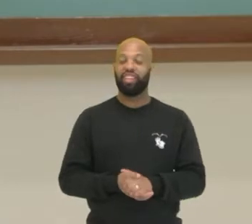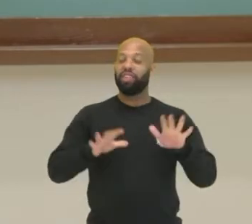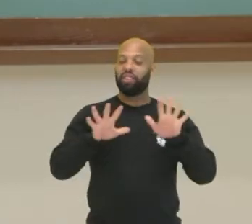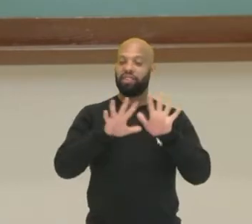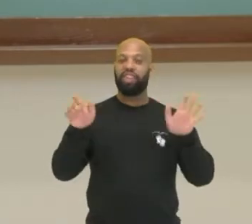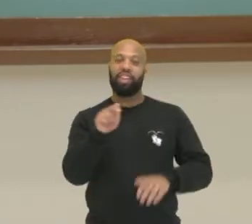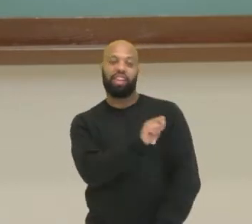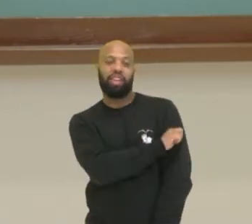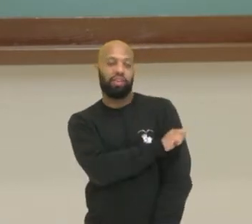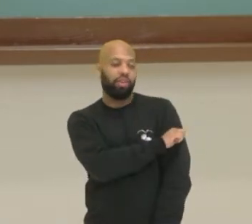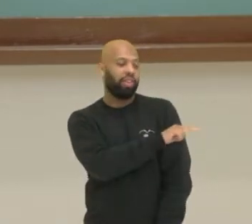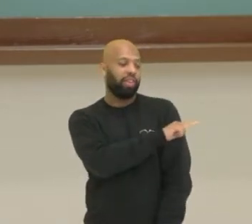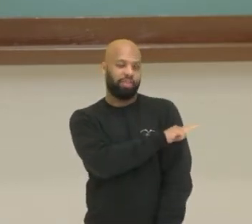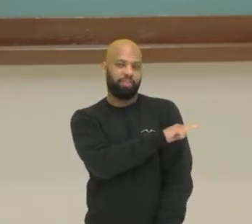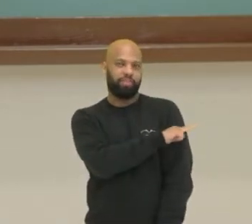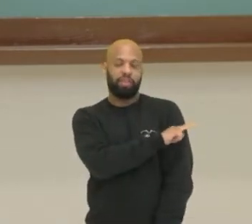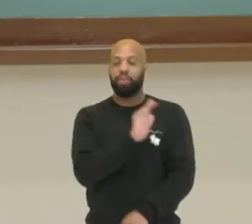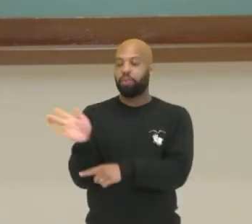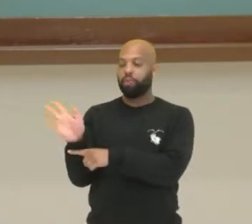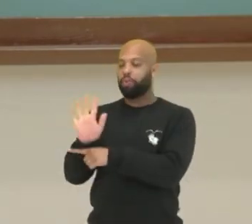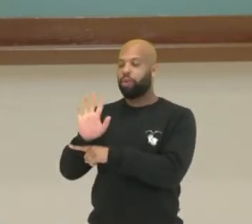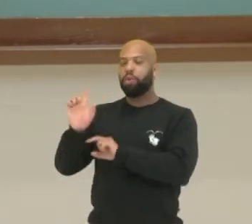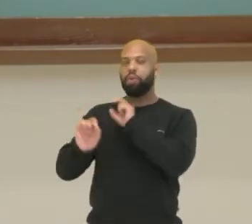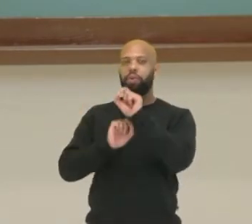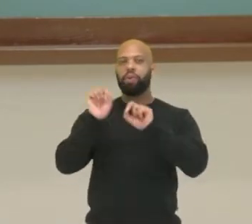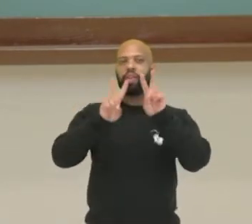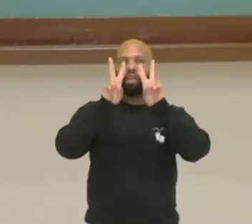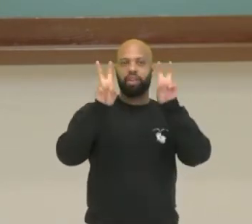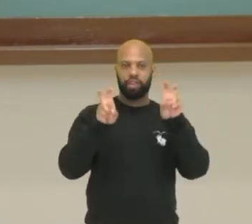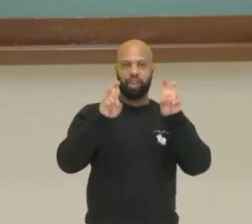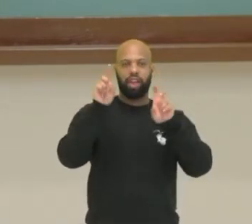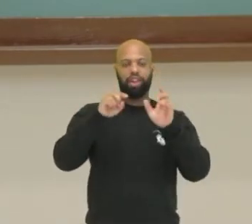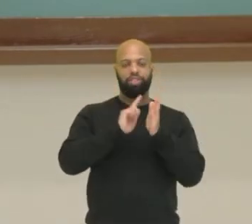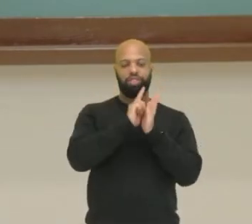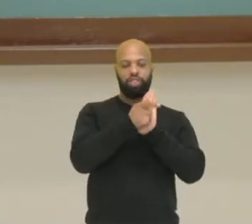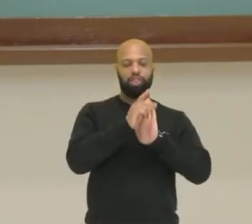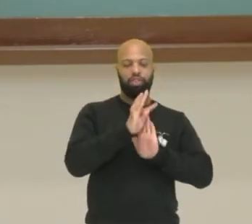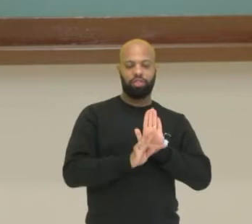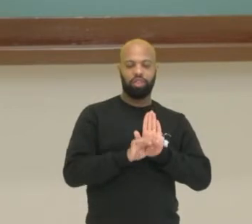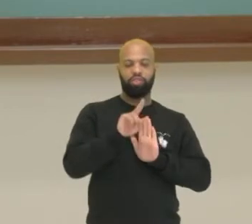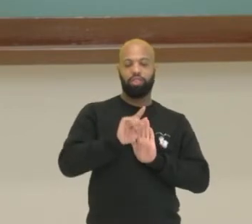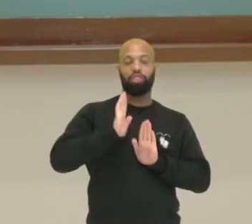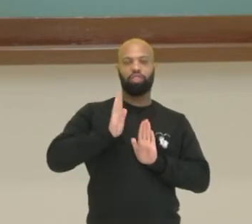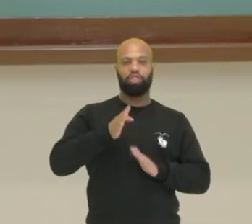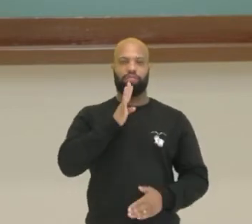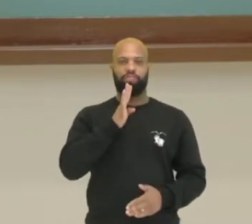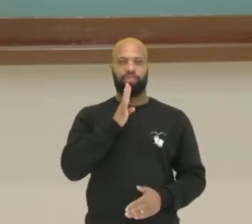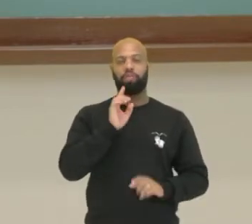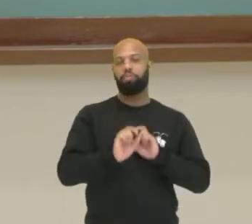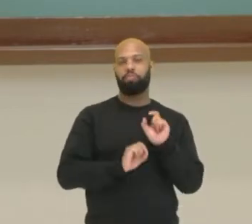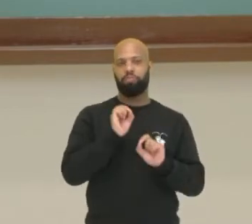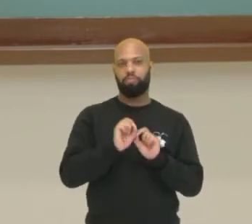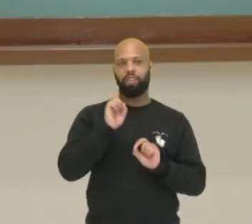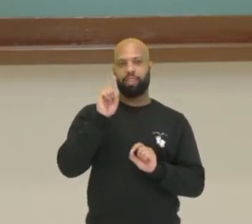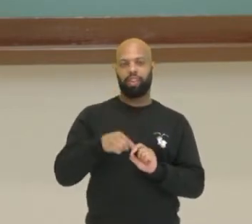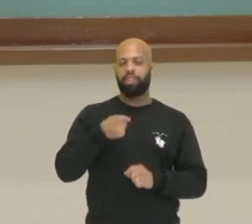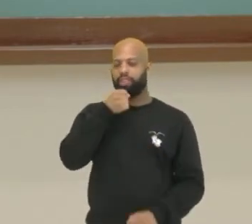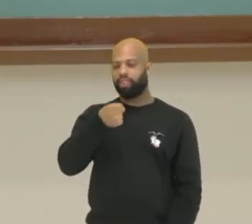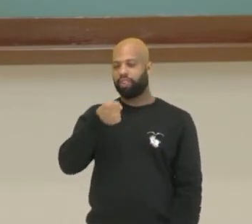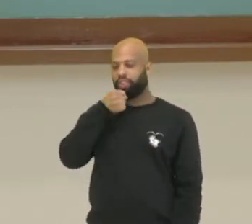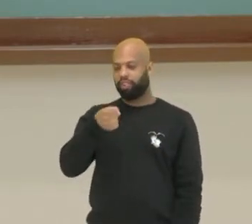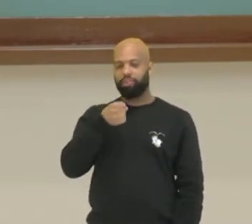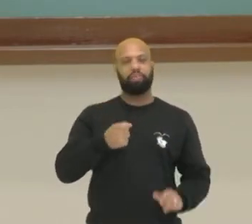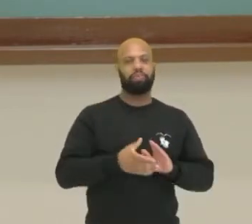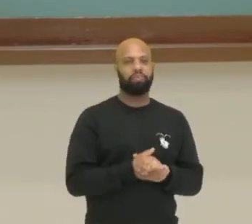Olá, estudantes do 7º ano. Neste vídeo vamos falar sobre um gênero textual que vocês conhecem bem, que é a